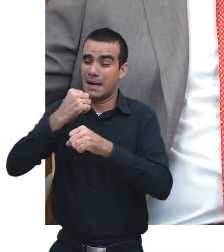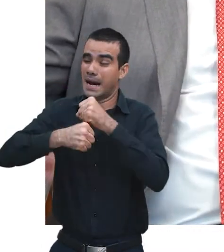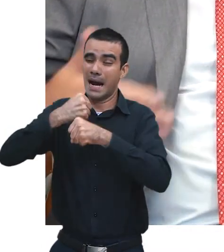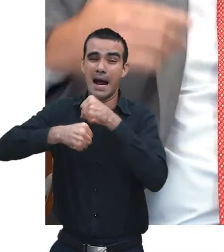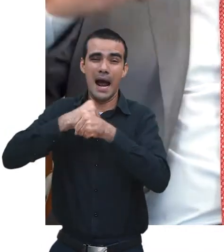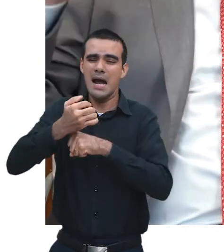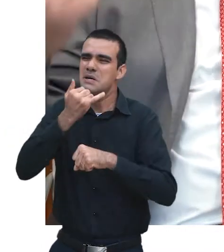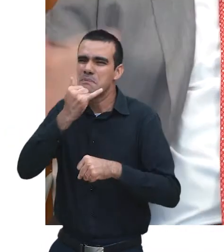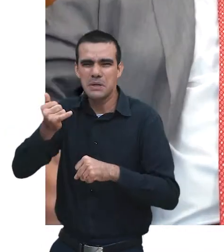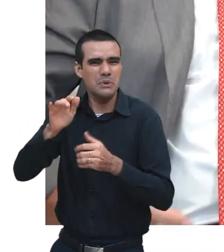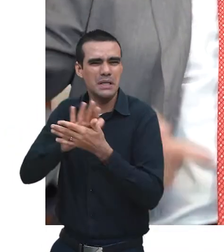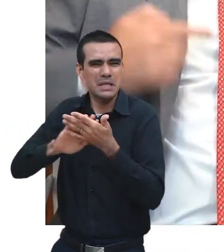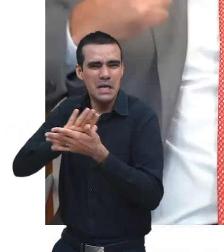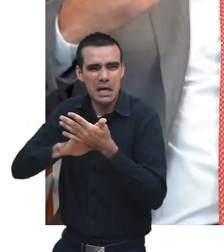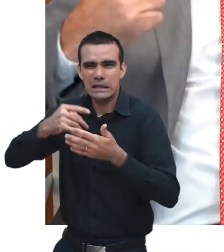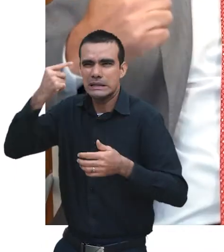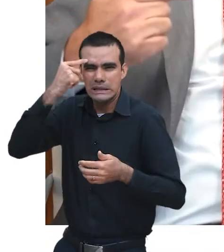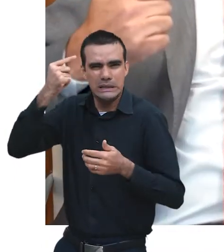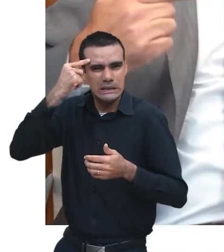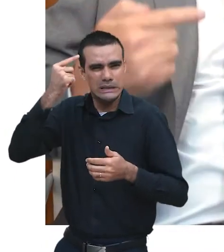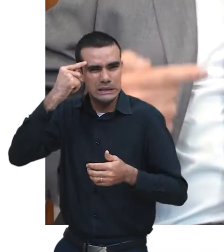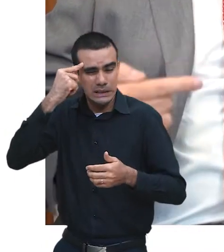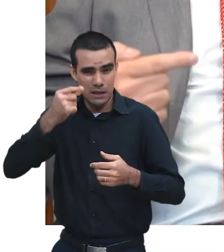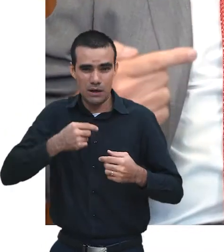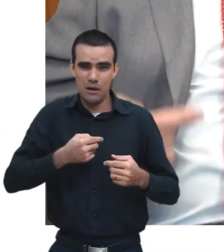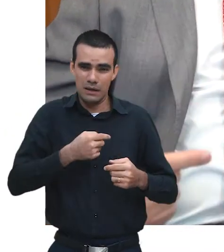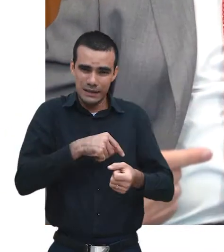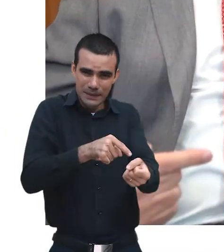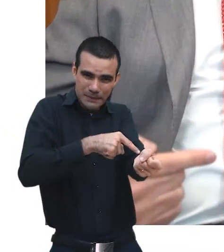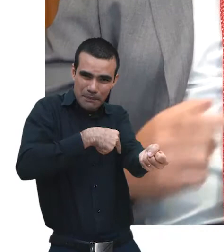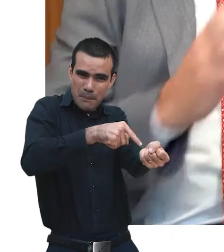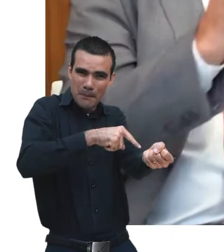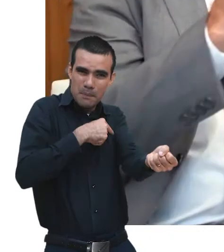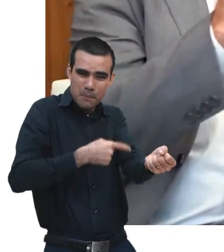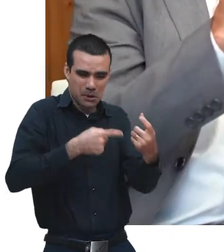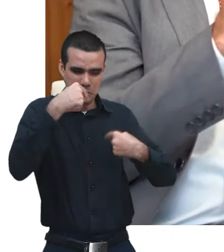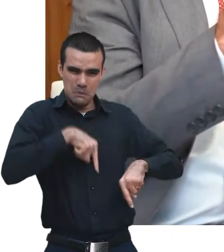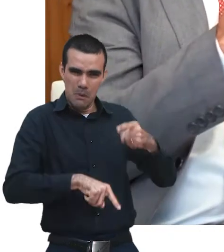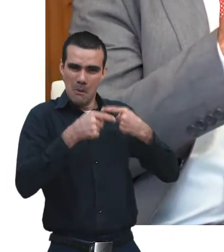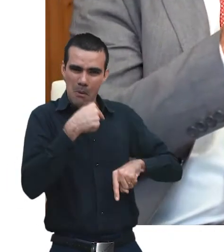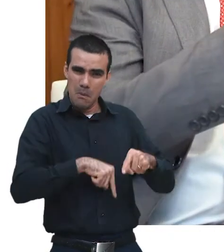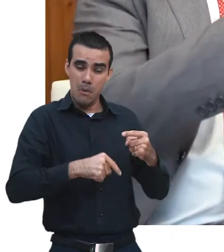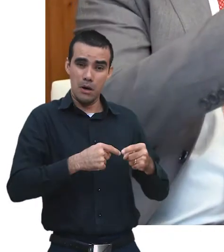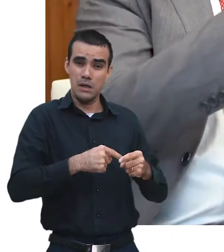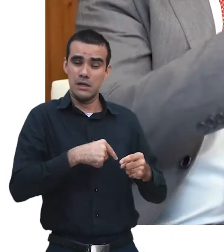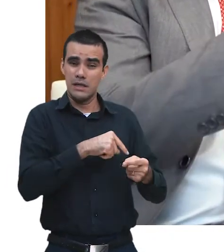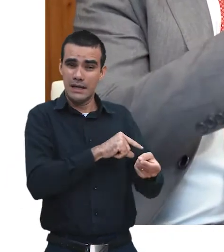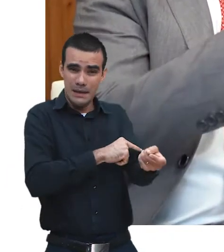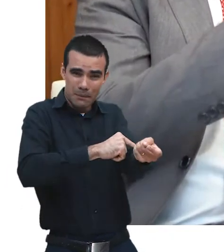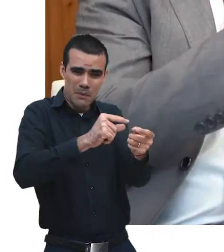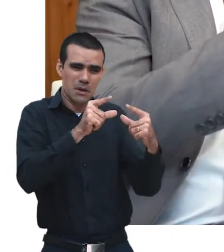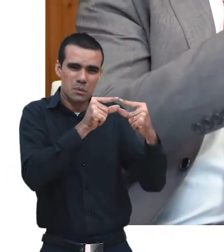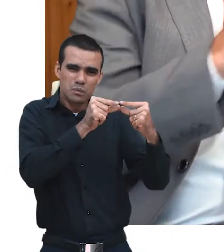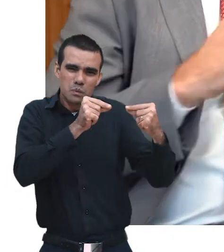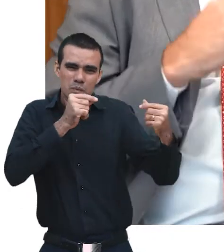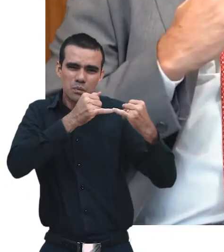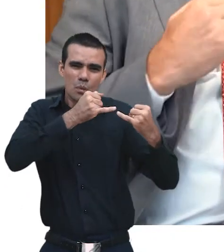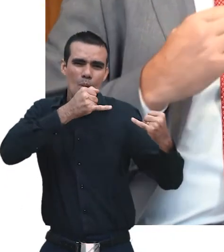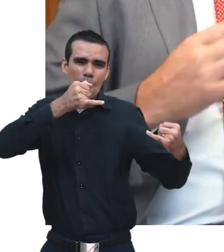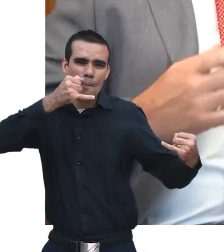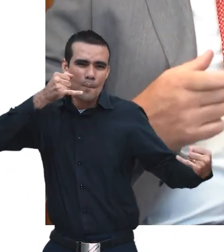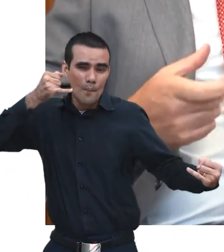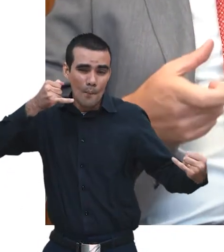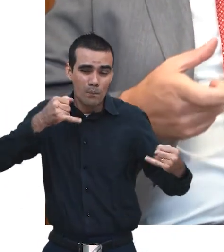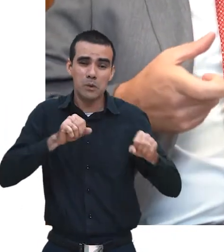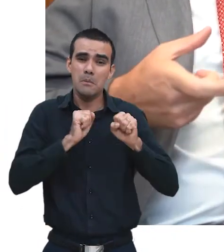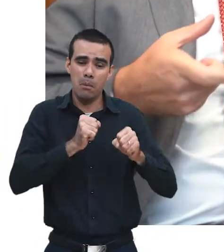ou décadas. Então, todos os dias ele está bombardeando as artérias, ele tem vasoconstrição, a artéria fica mais fechada,